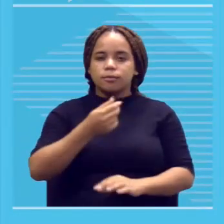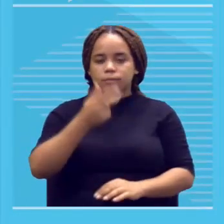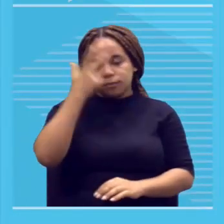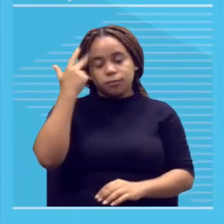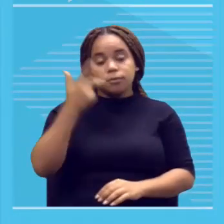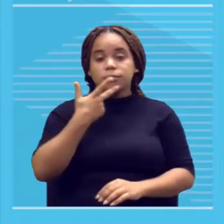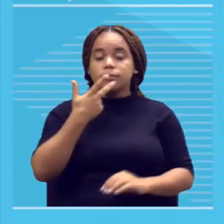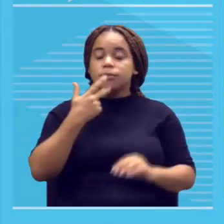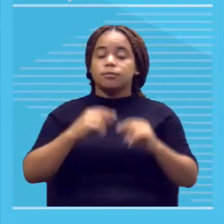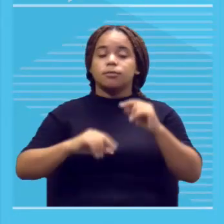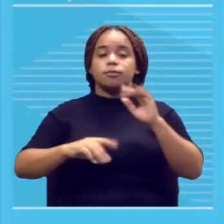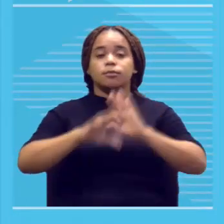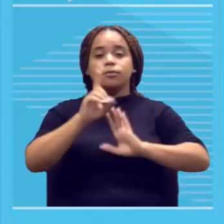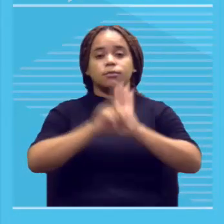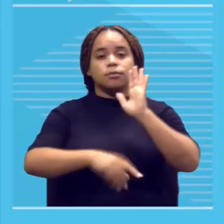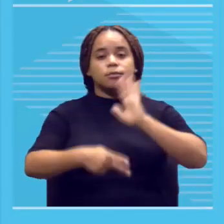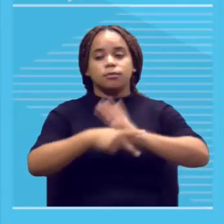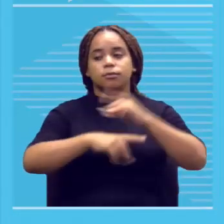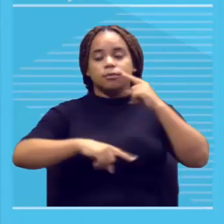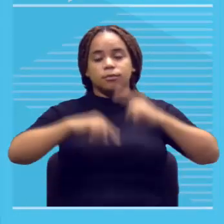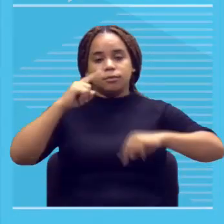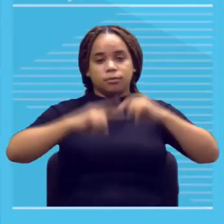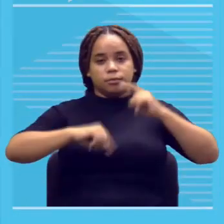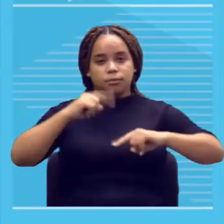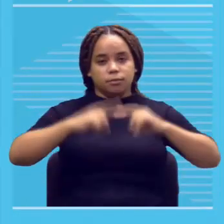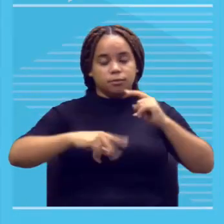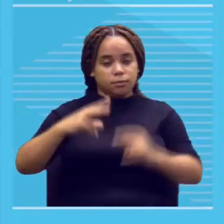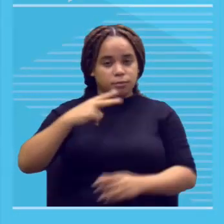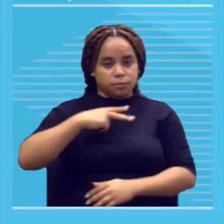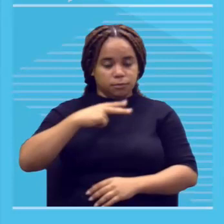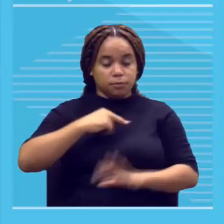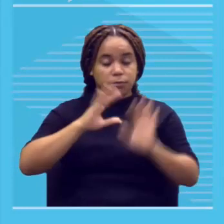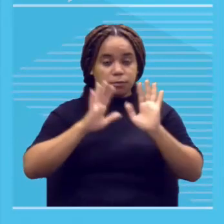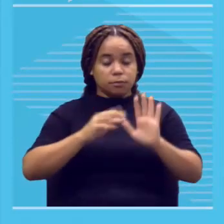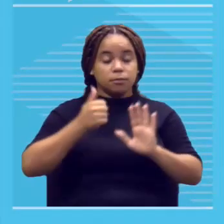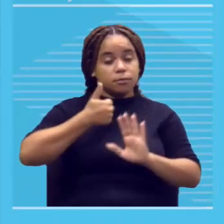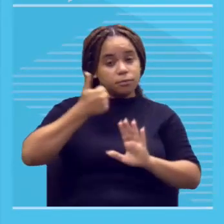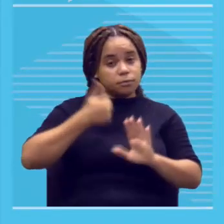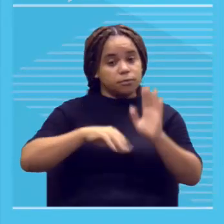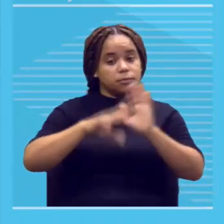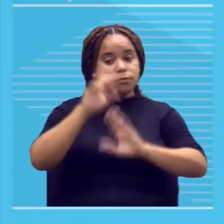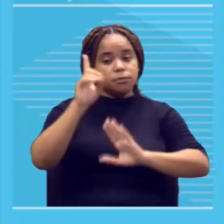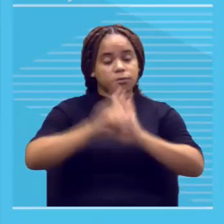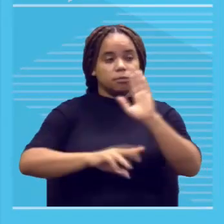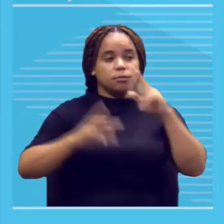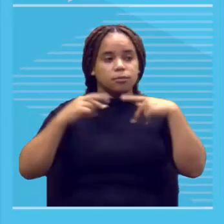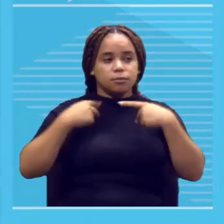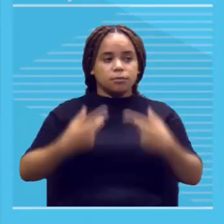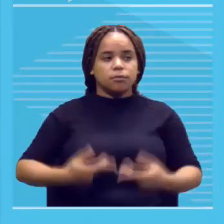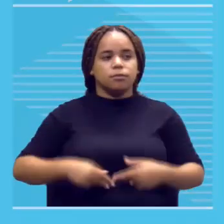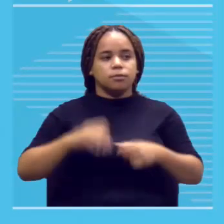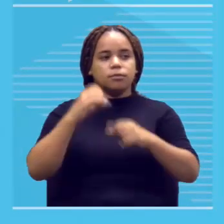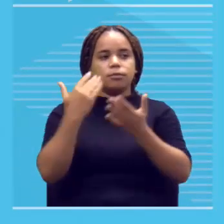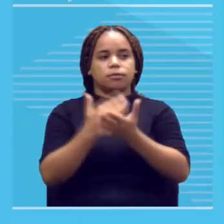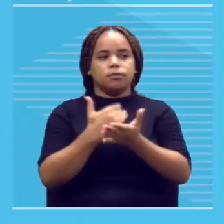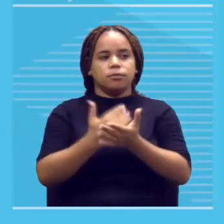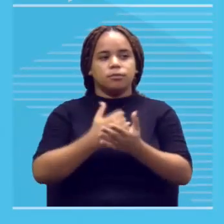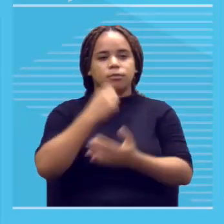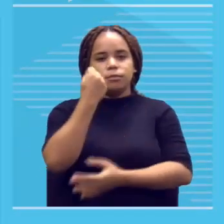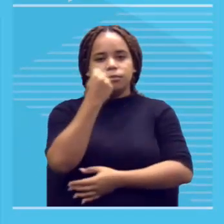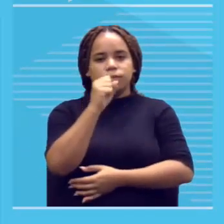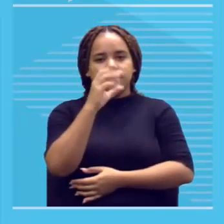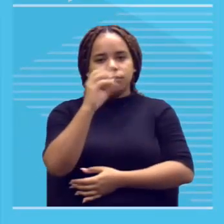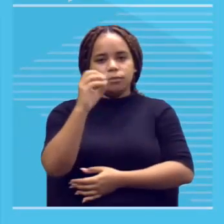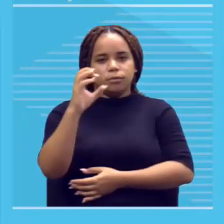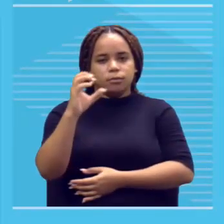sim mas o primeiro direito do ser humano segundo os espíritos no livro 880 é